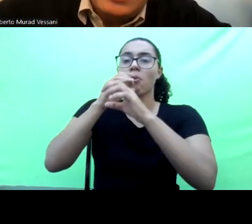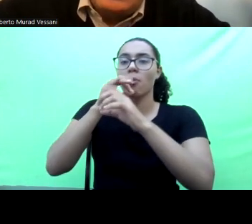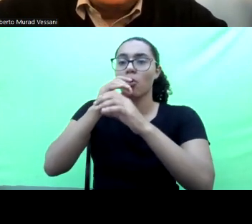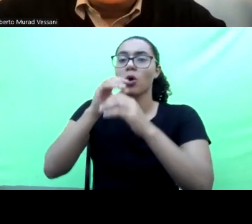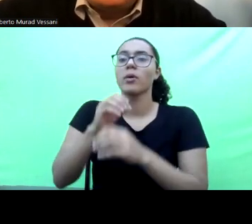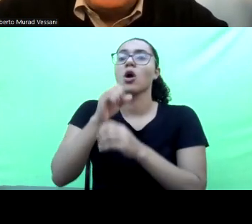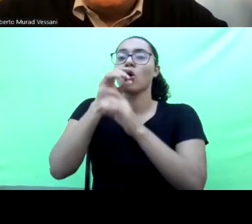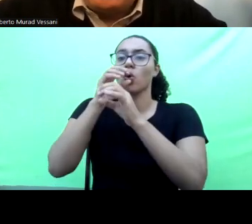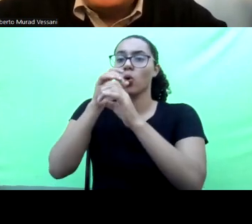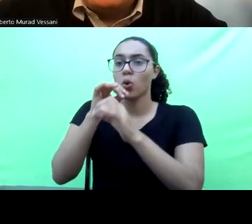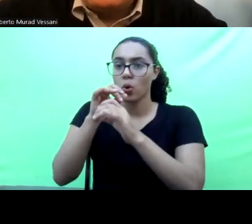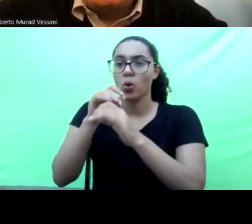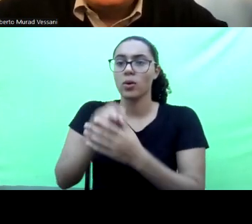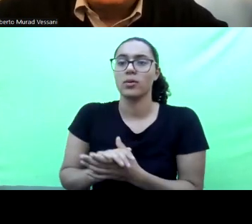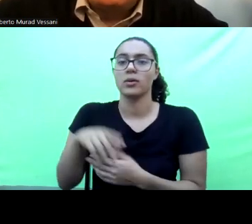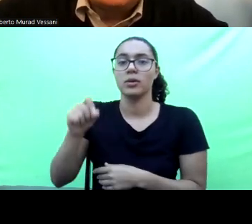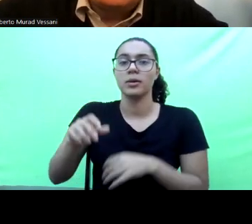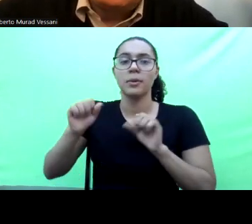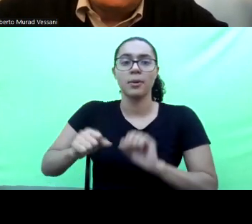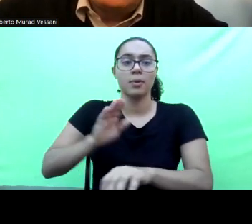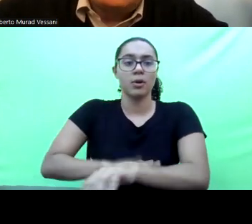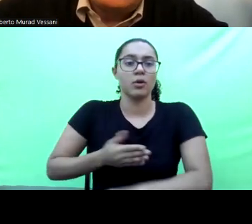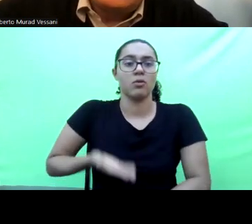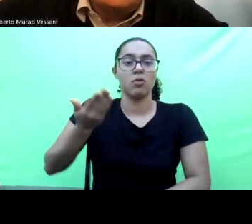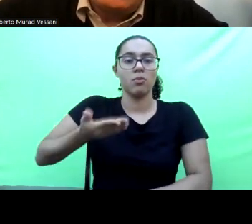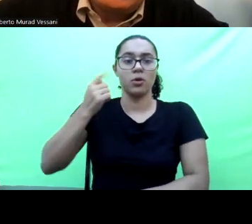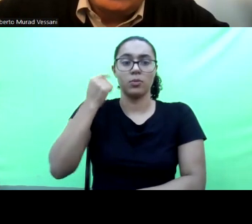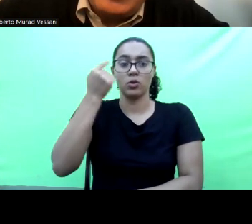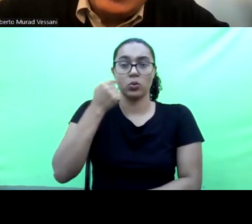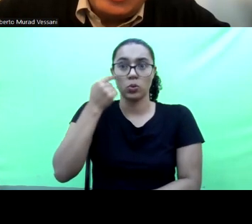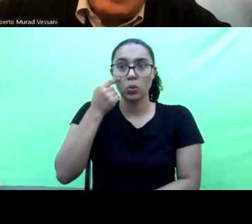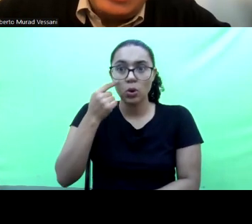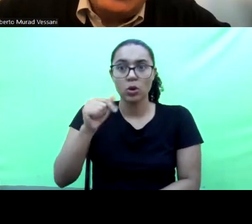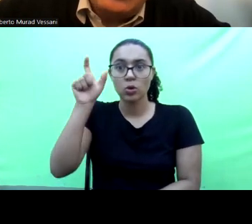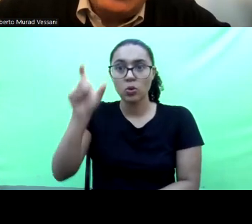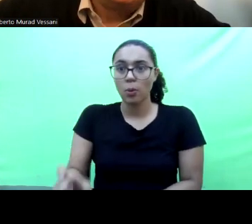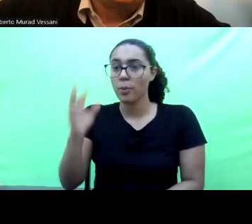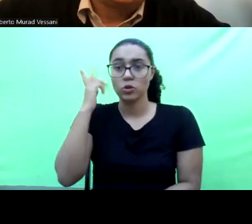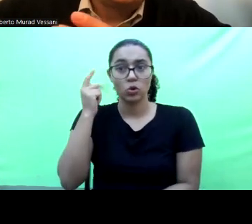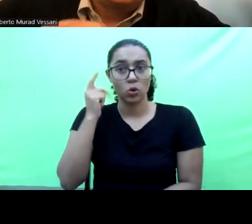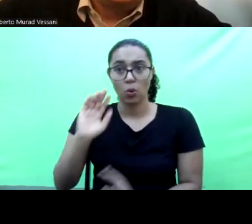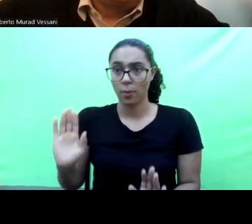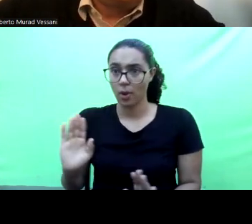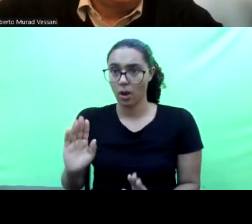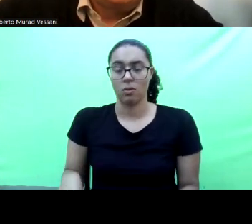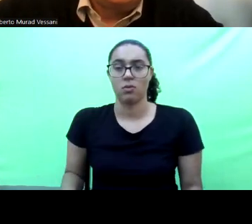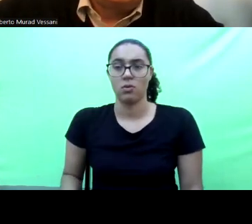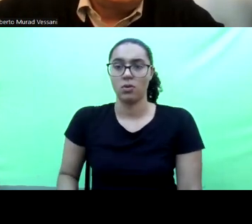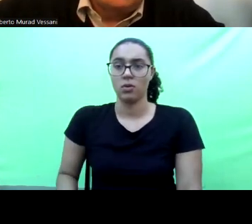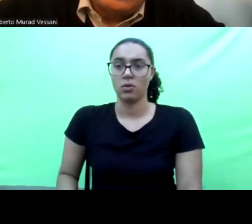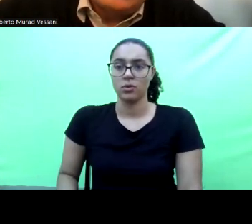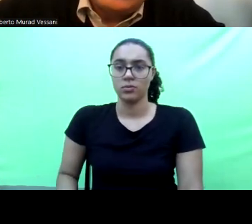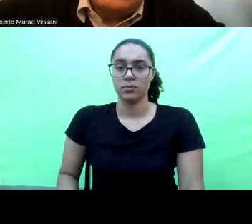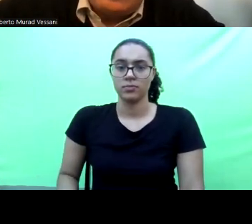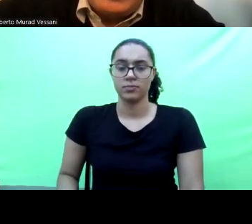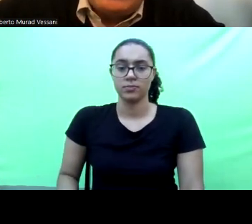sopro, também pode levar ao aumento da pressão do olho numa pessoa mesmo normal, né? E isso